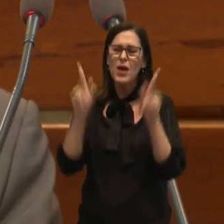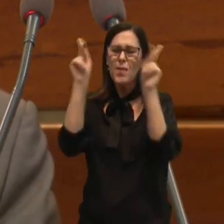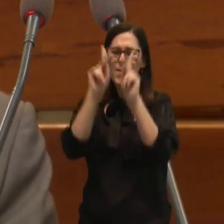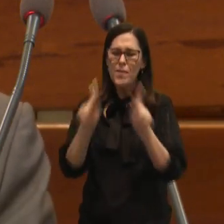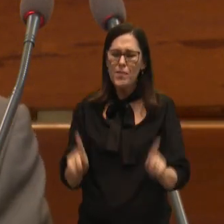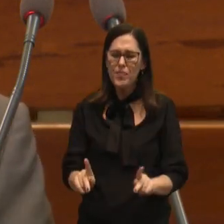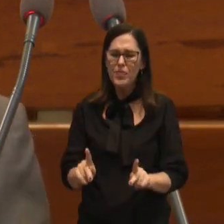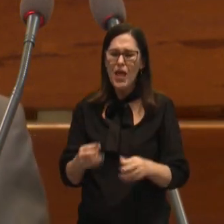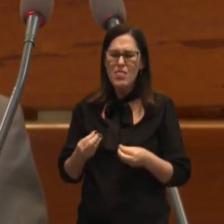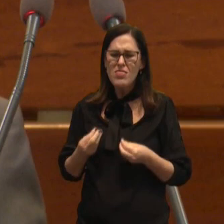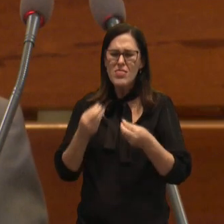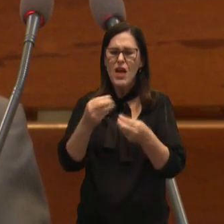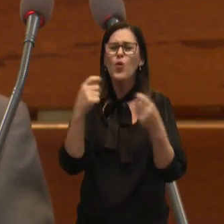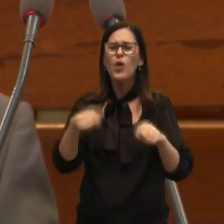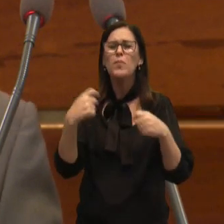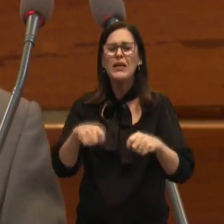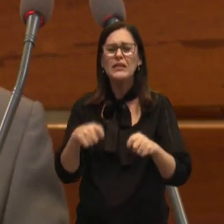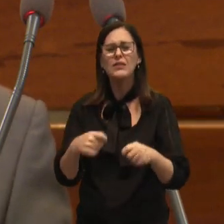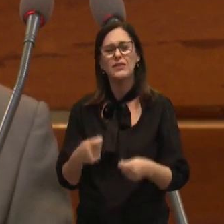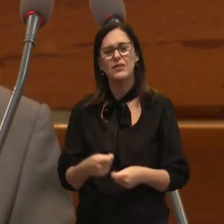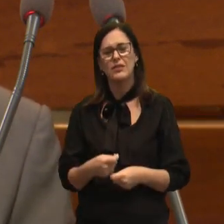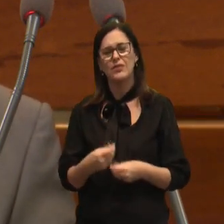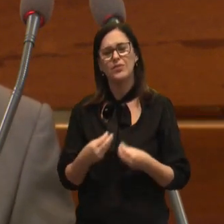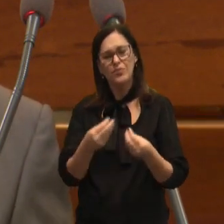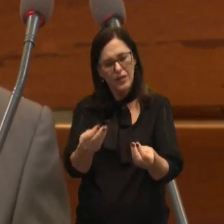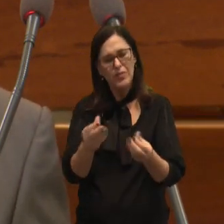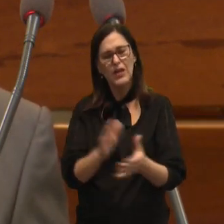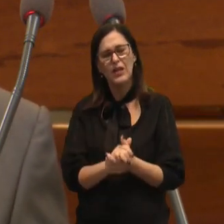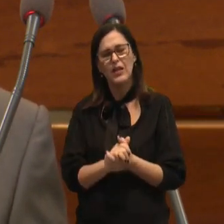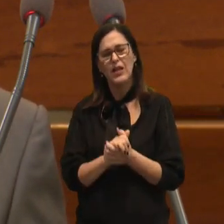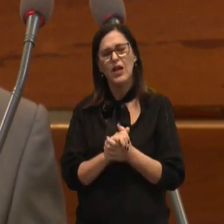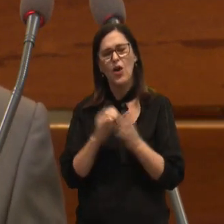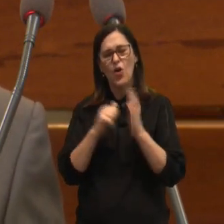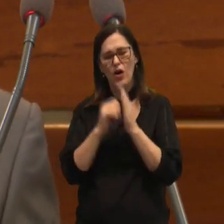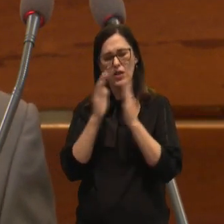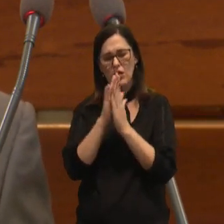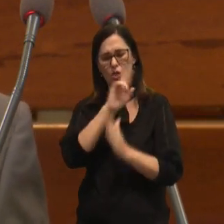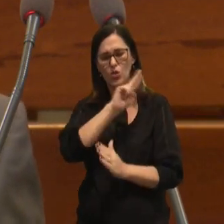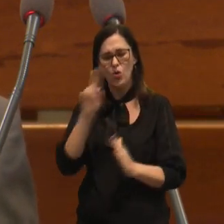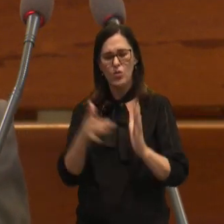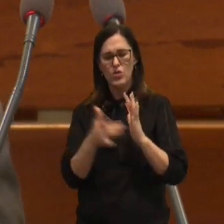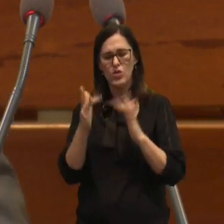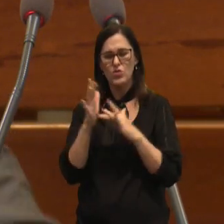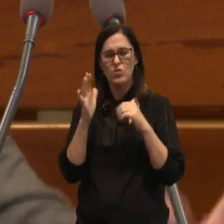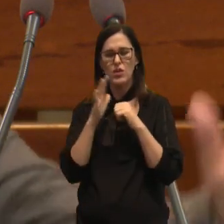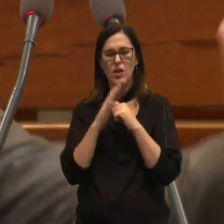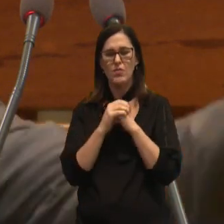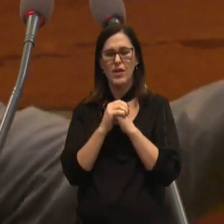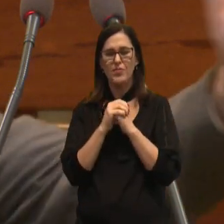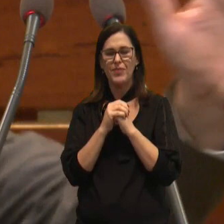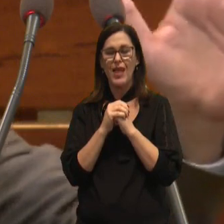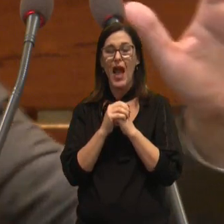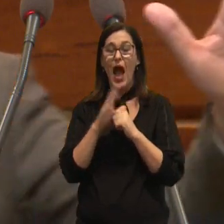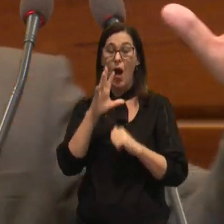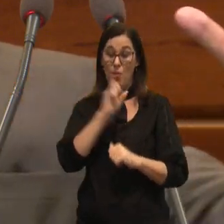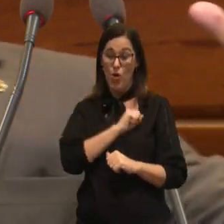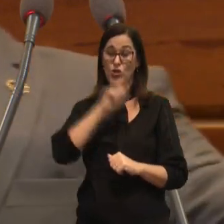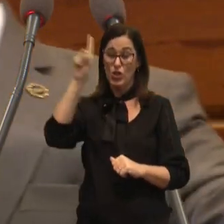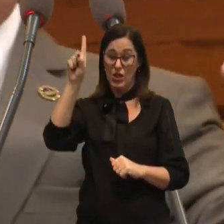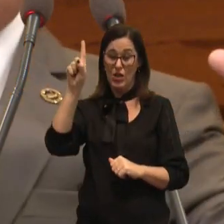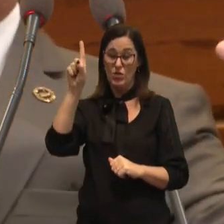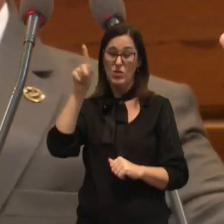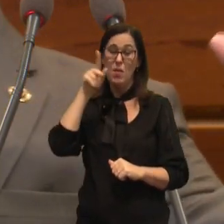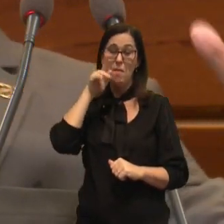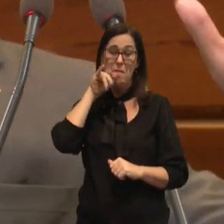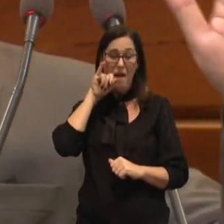paz, suprindo as necessidades, Senhor. É a nossa oração e fazemos em nome de Jesus. E que o amor de Deus, nosso